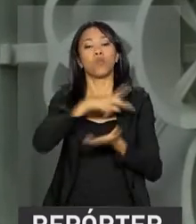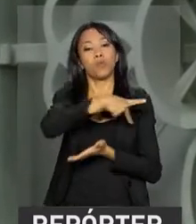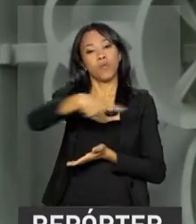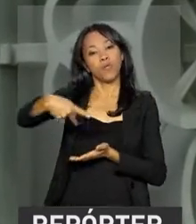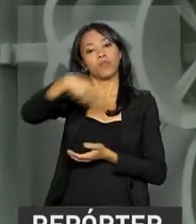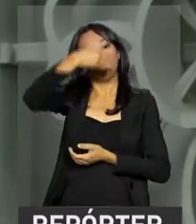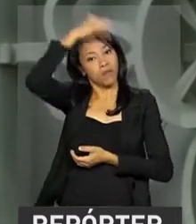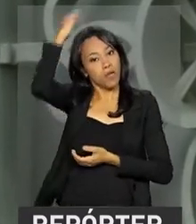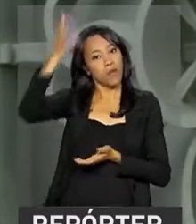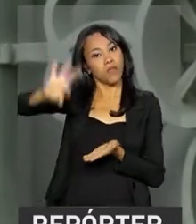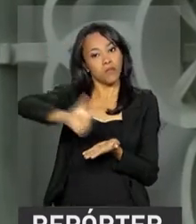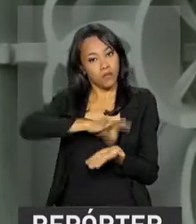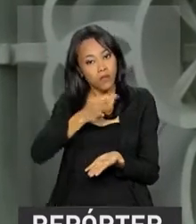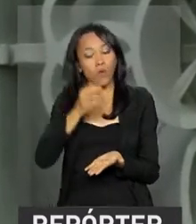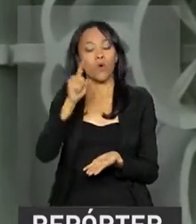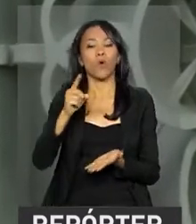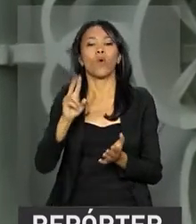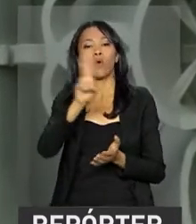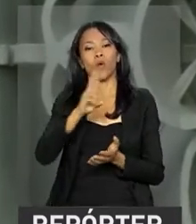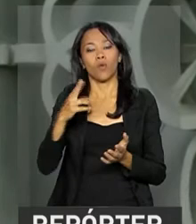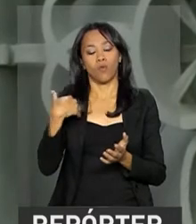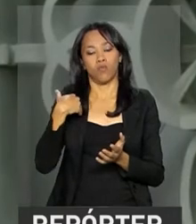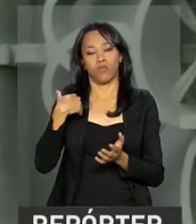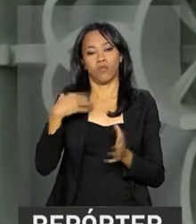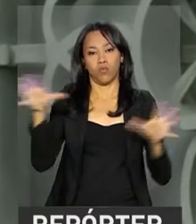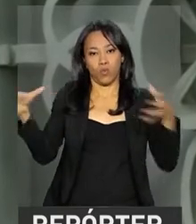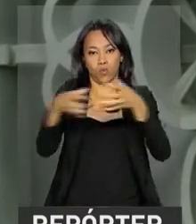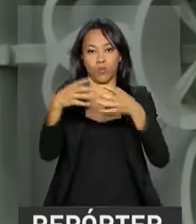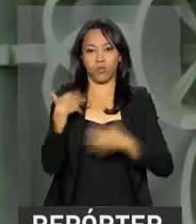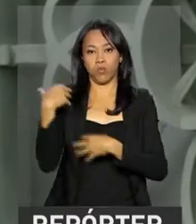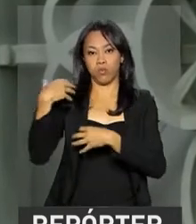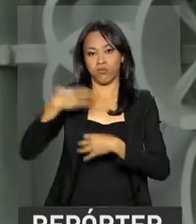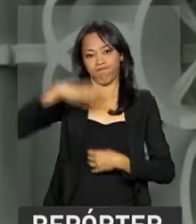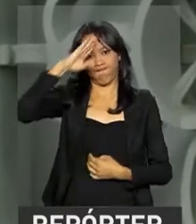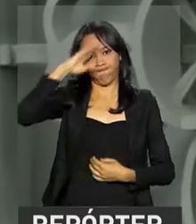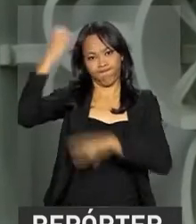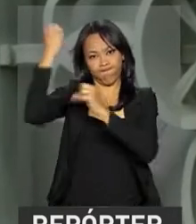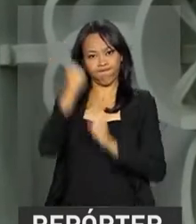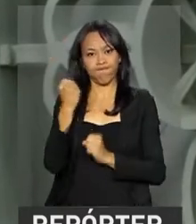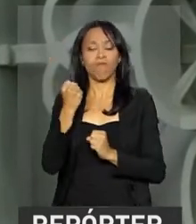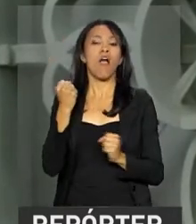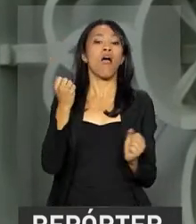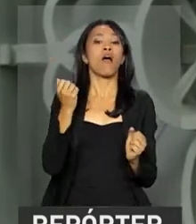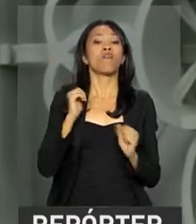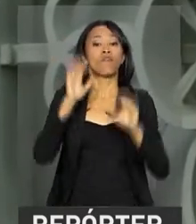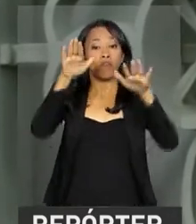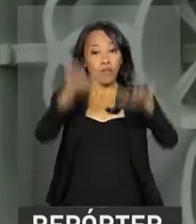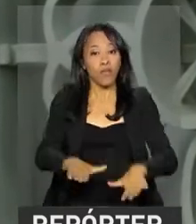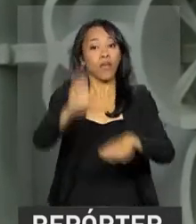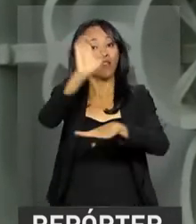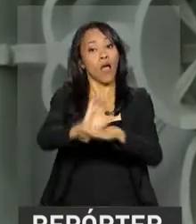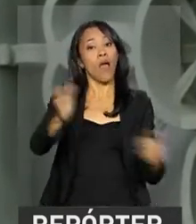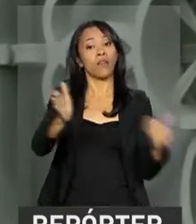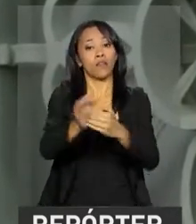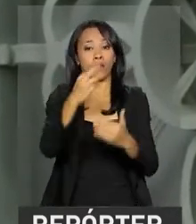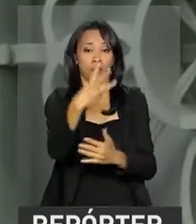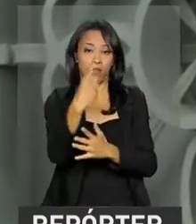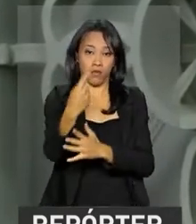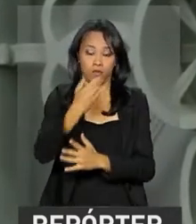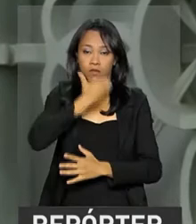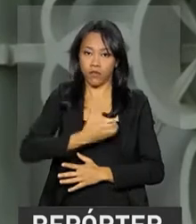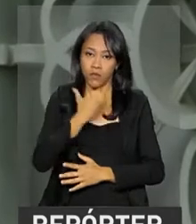autorizou o uso das forças armadas do estado até o dia 31 de dezembro no total são oito mil e quinhentos